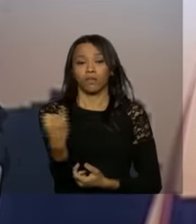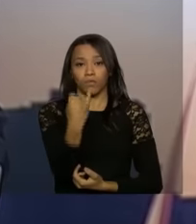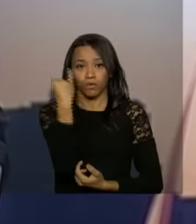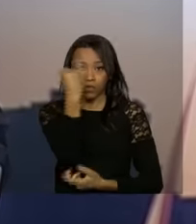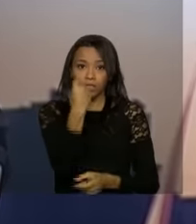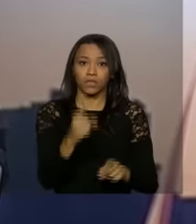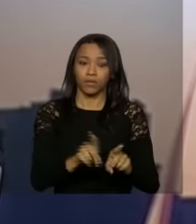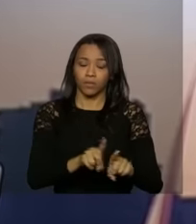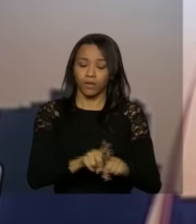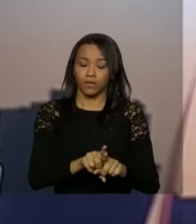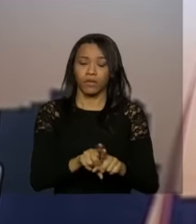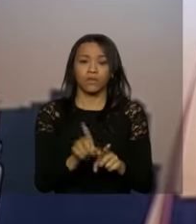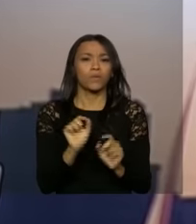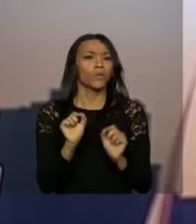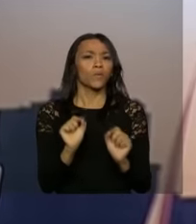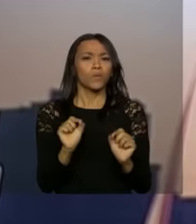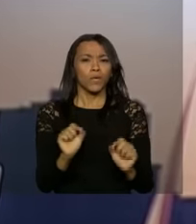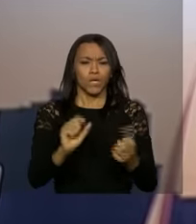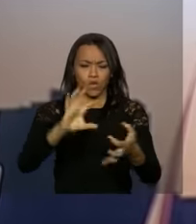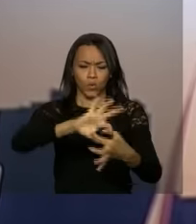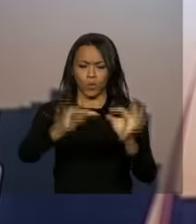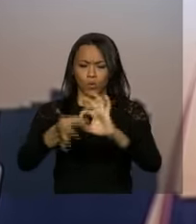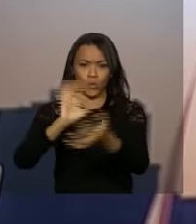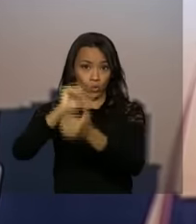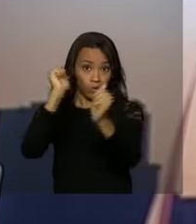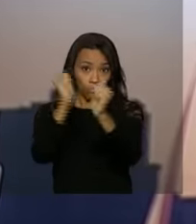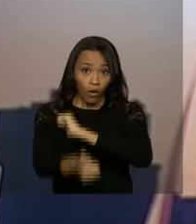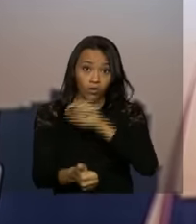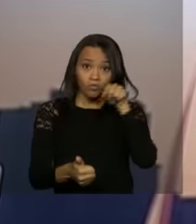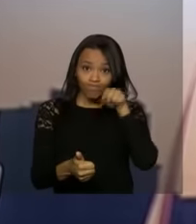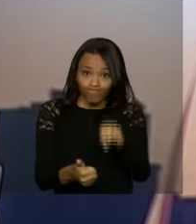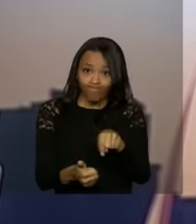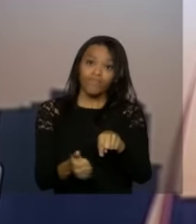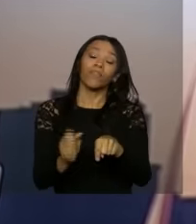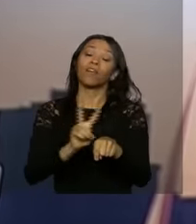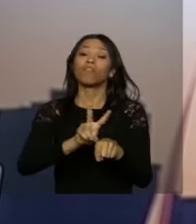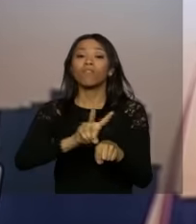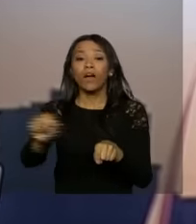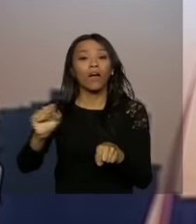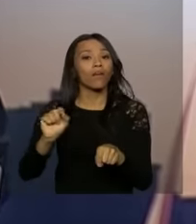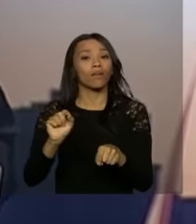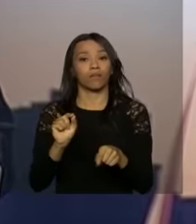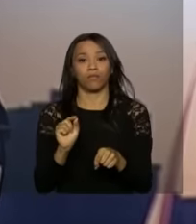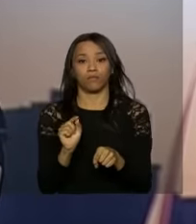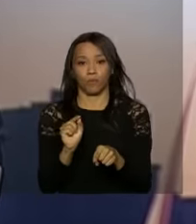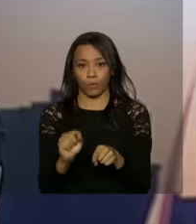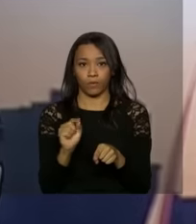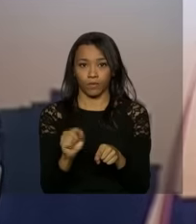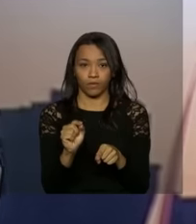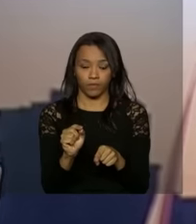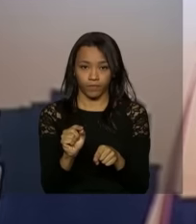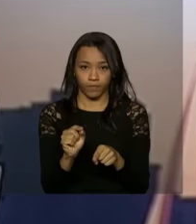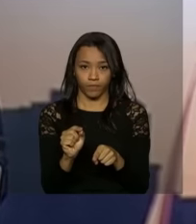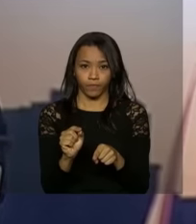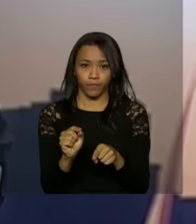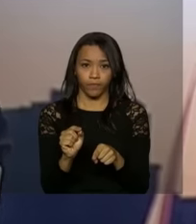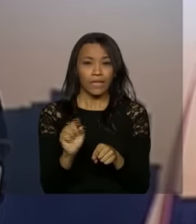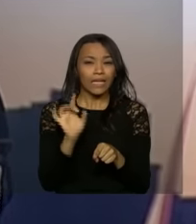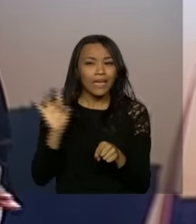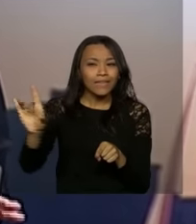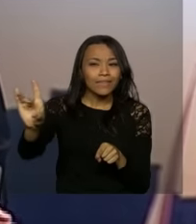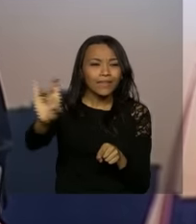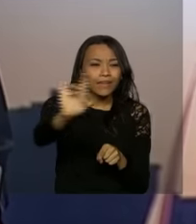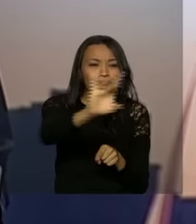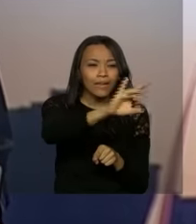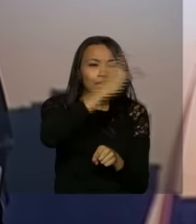fato de que os Jogos Olímpicos, eles vão perpassar todo o imaginário de cada